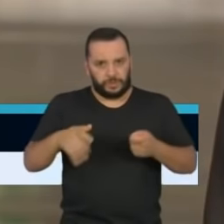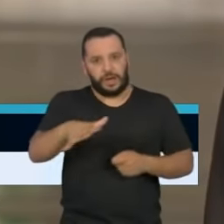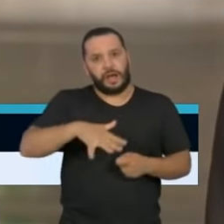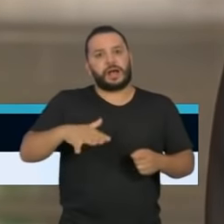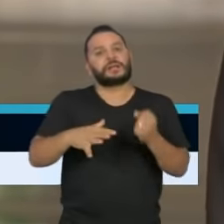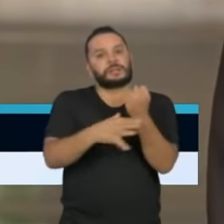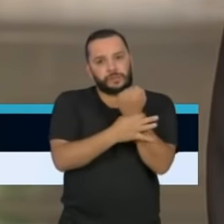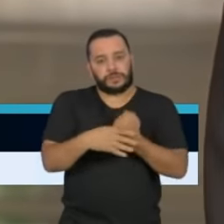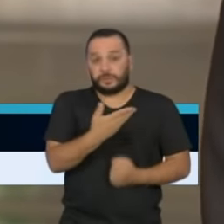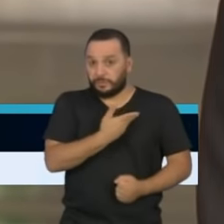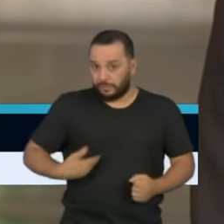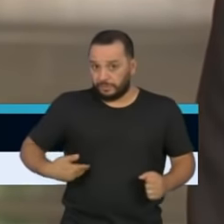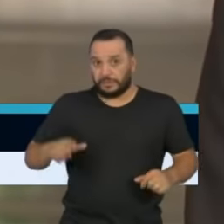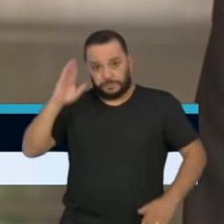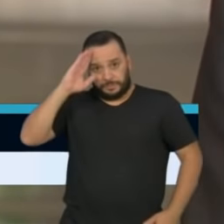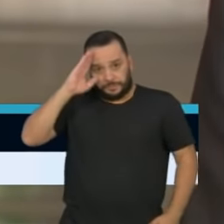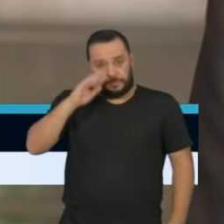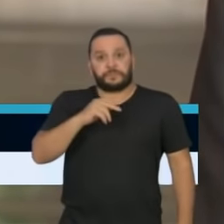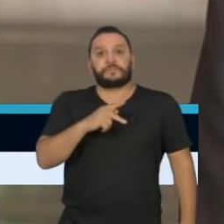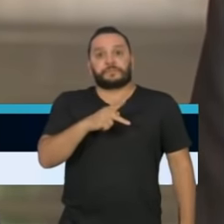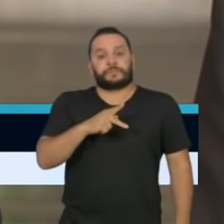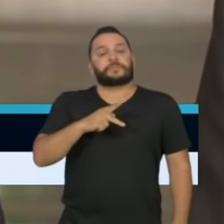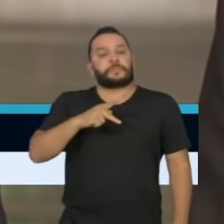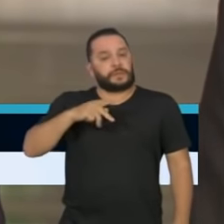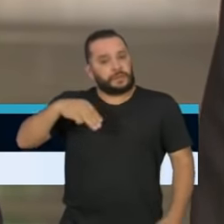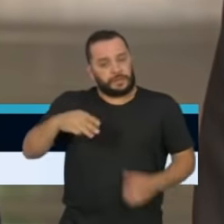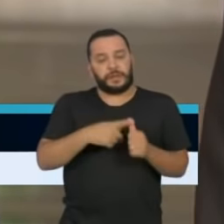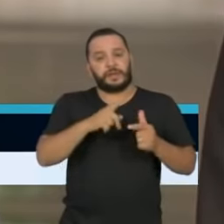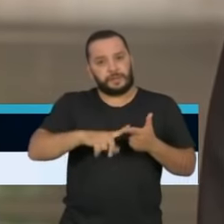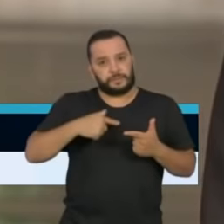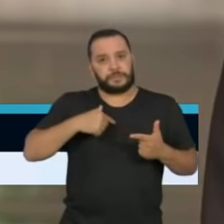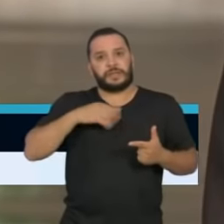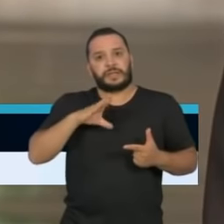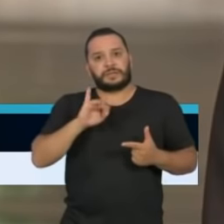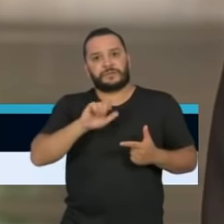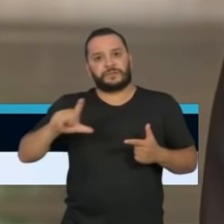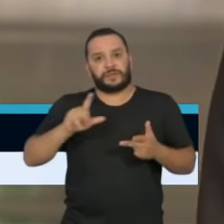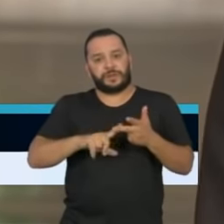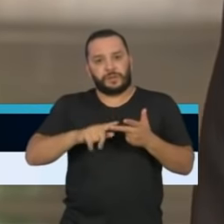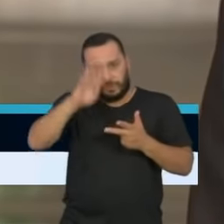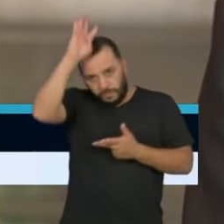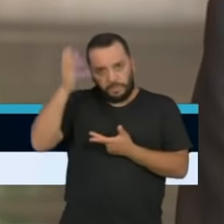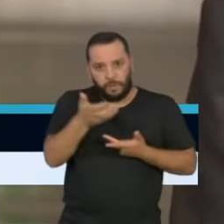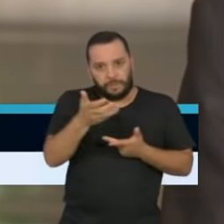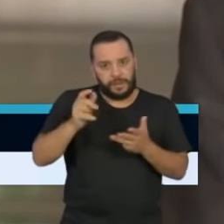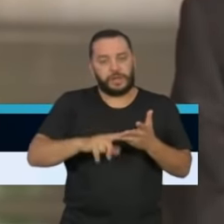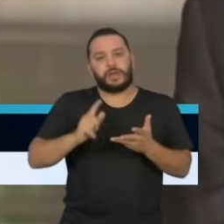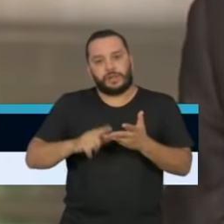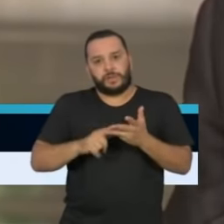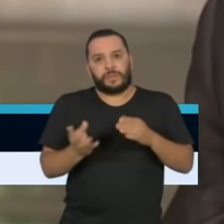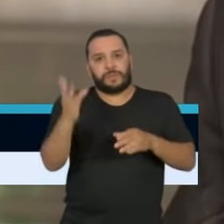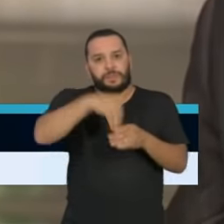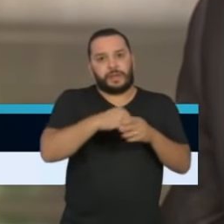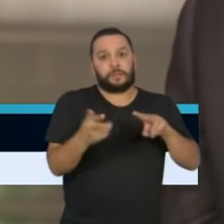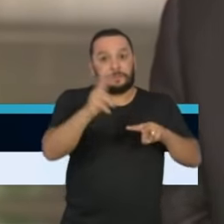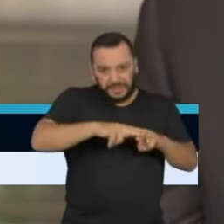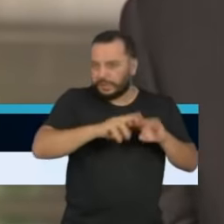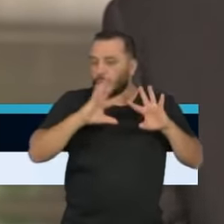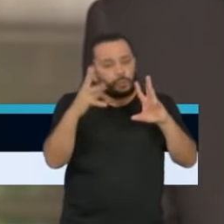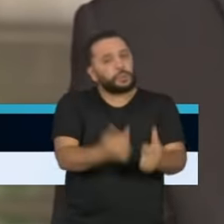pública, no âmbito da Polícia Militar, Polícia Civil, Polícia Científica e Corpo de Bombeiros, e também no sistema prisional. O sistema prisional, orientação dada